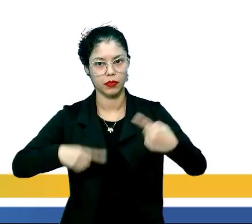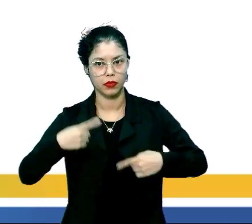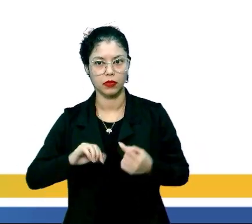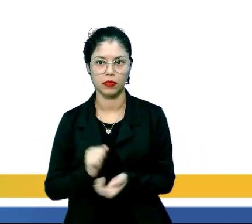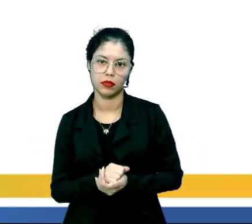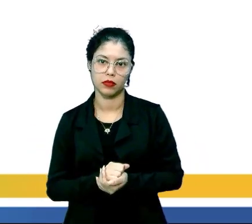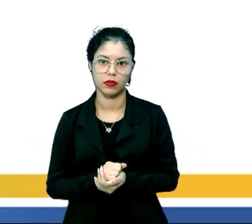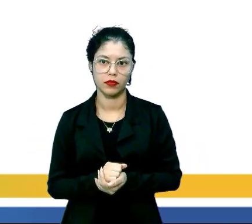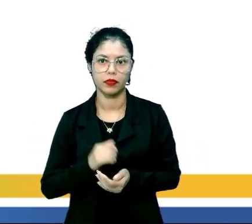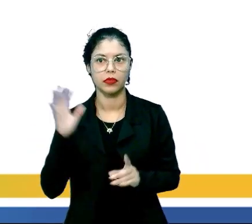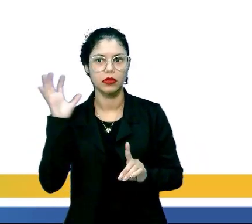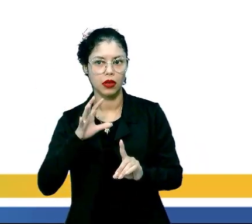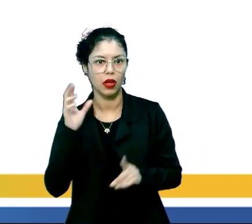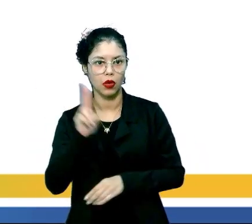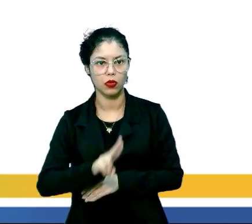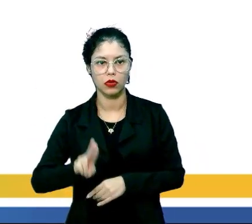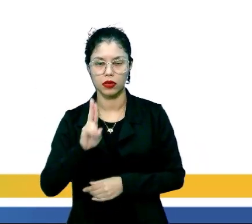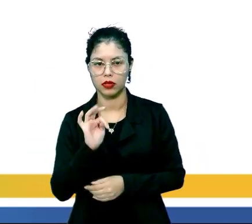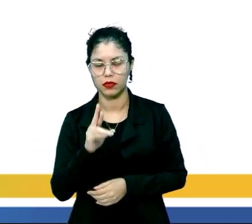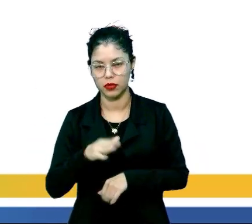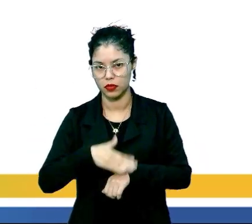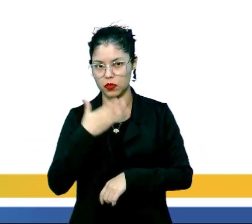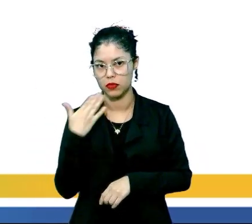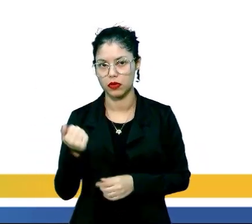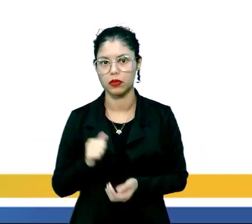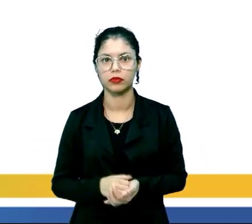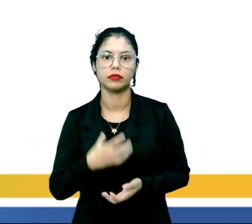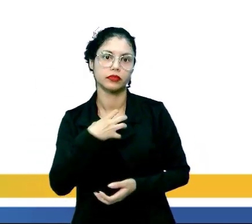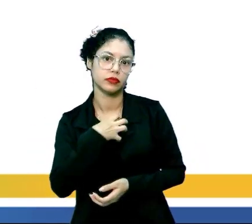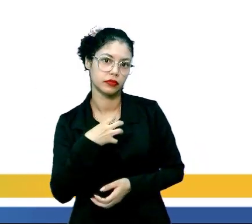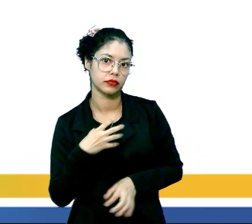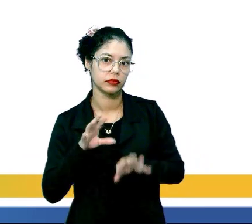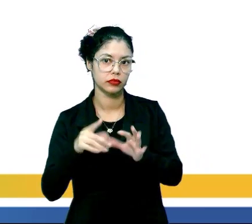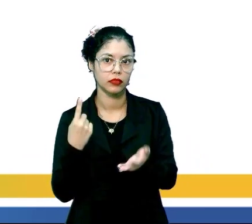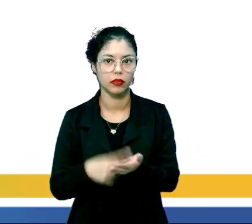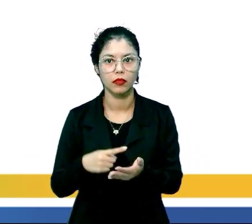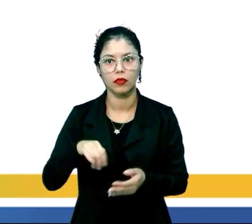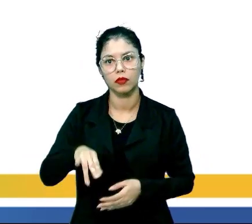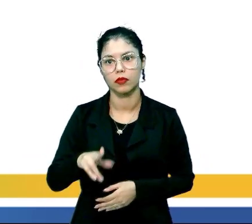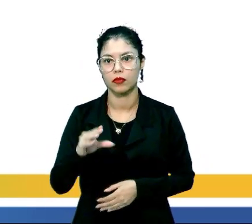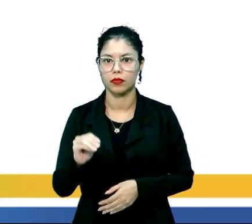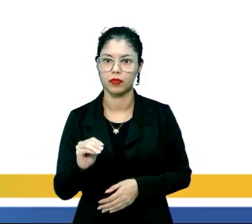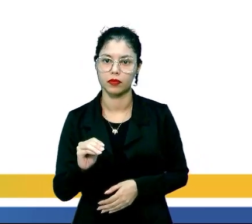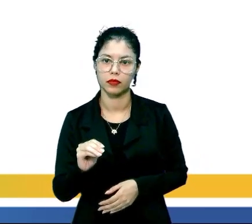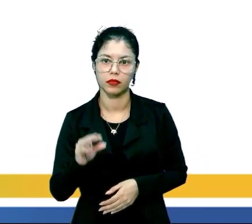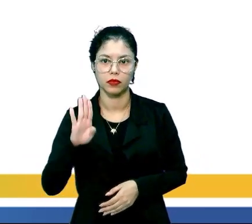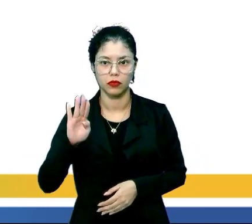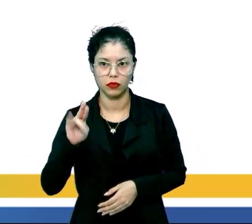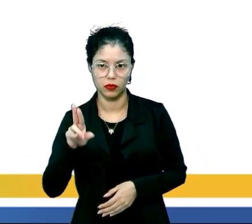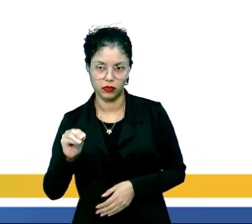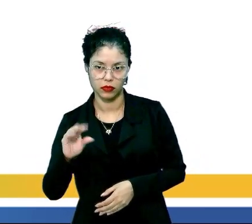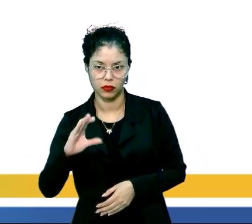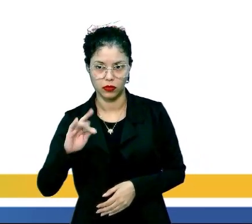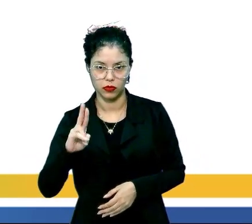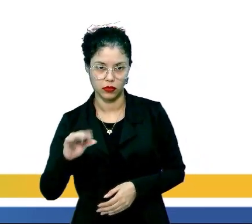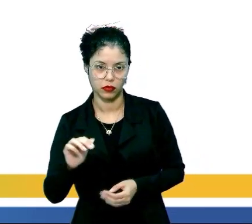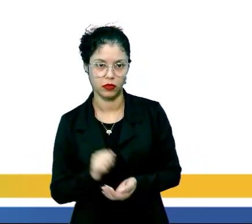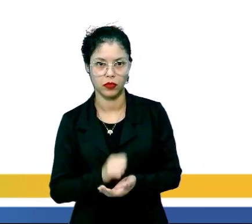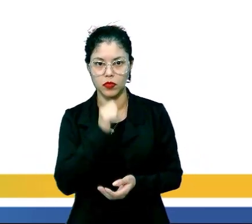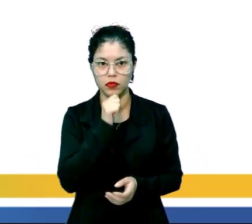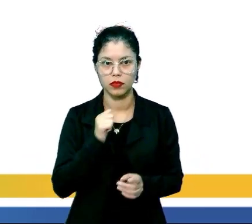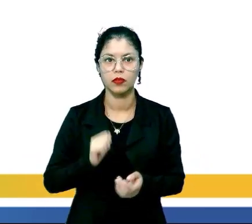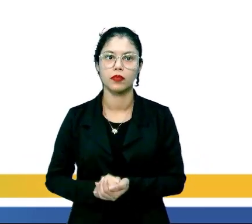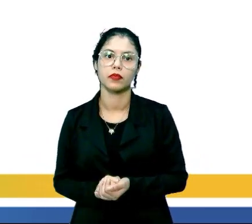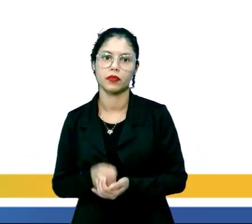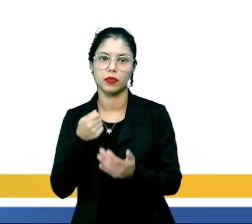criar políticas de incentivo ao uso de combustíveis mais eficientes. Nesse sentido, considerando-se que o metano, o butano e o